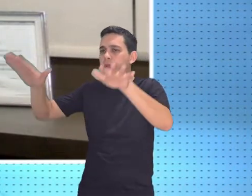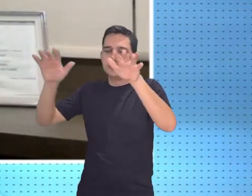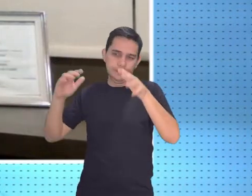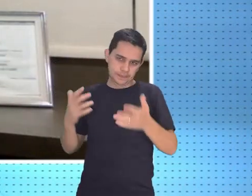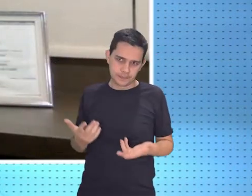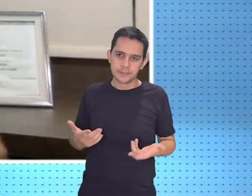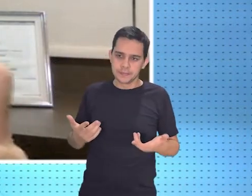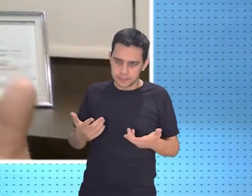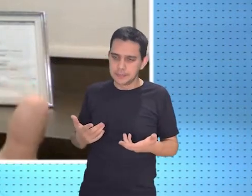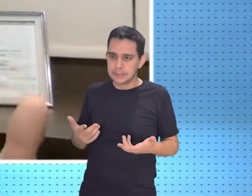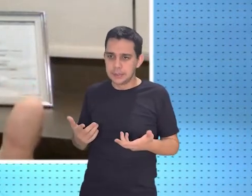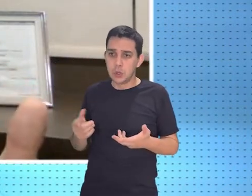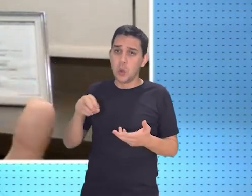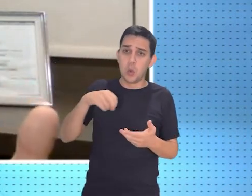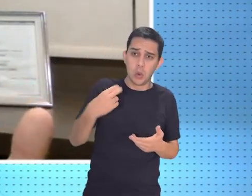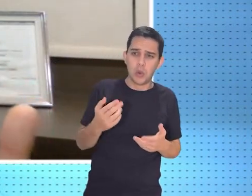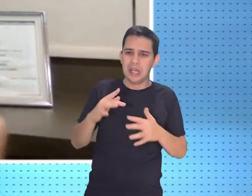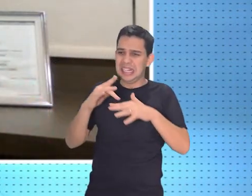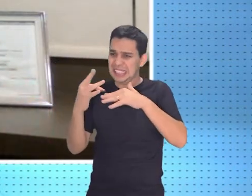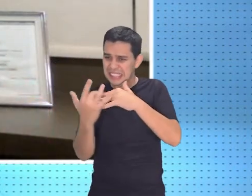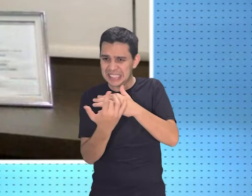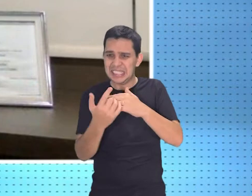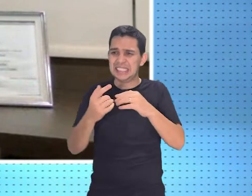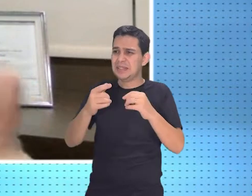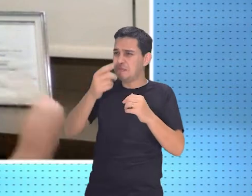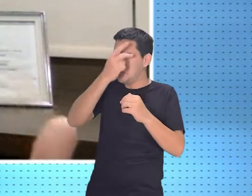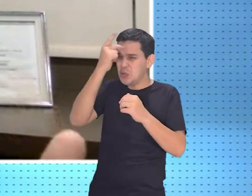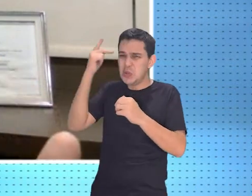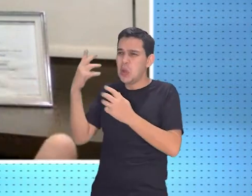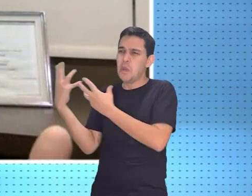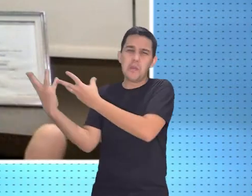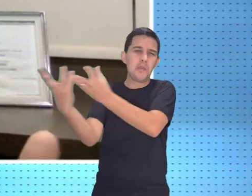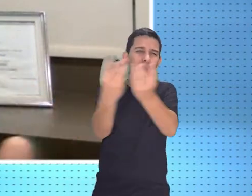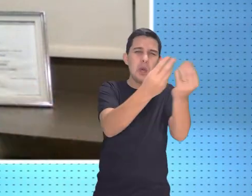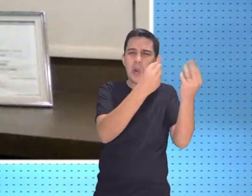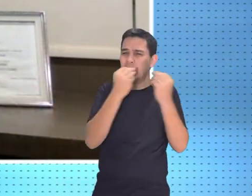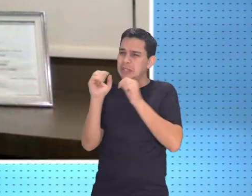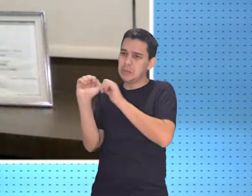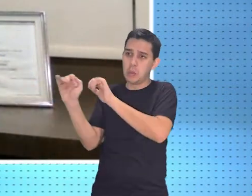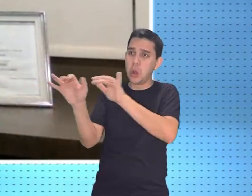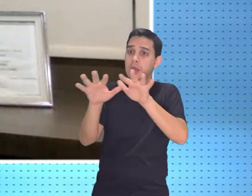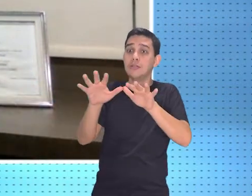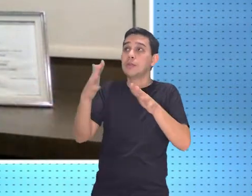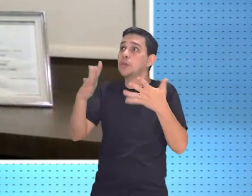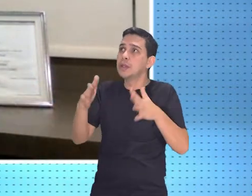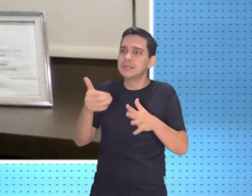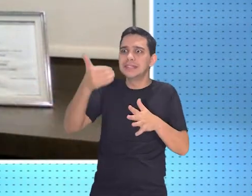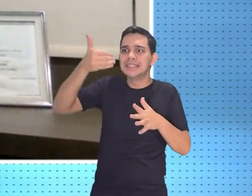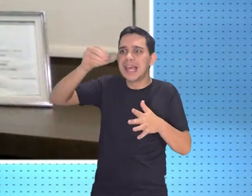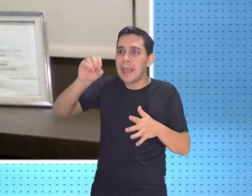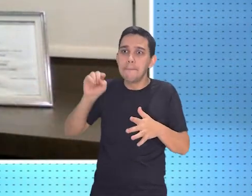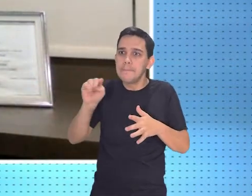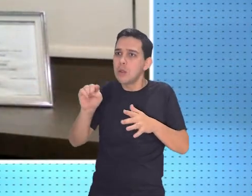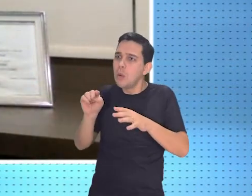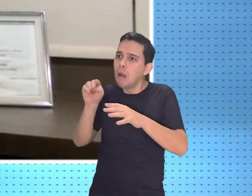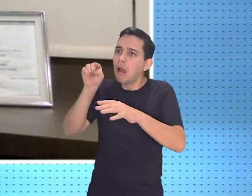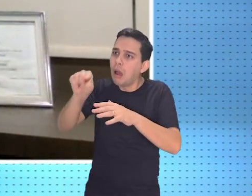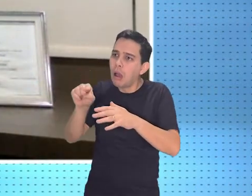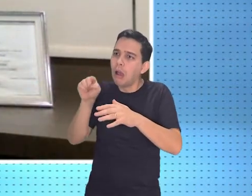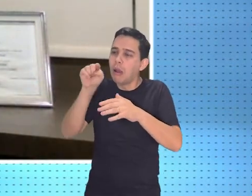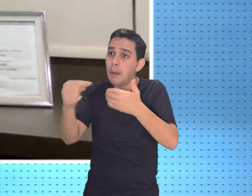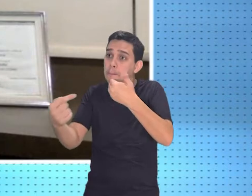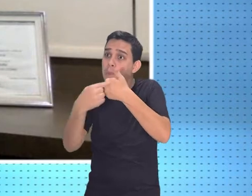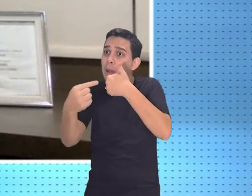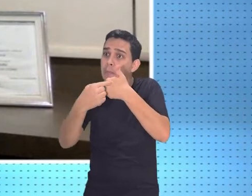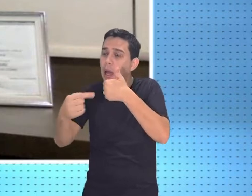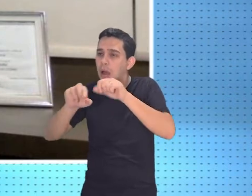através de um acesso, através de uma rede social que teve acesso, aliás, por muitas pessoas, foram 10 mil acessos, e